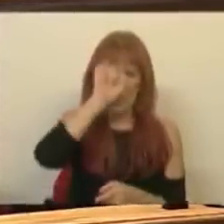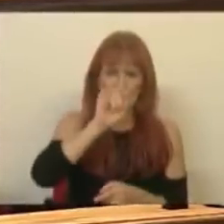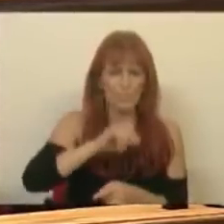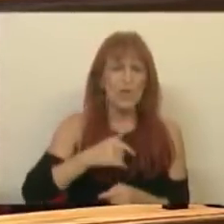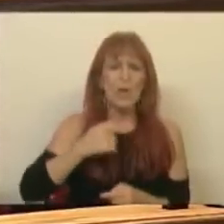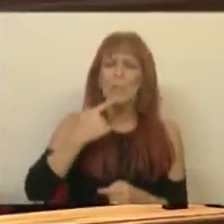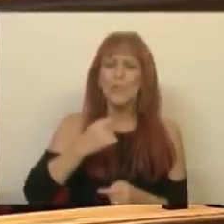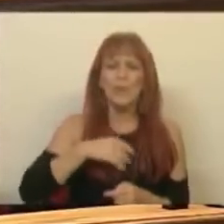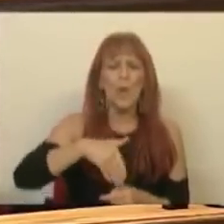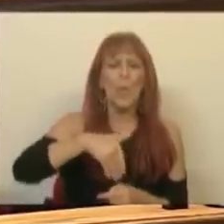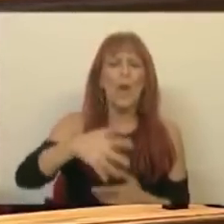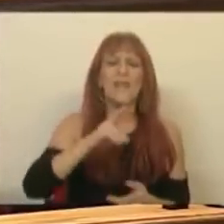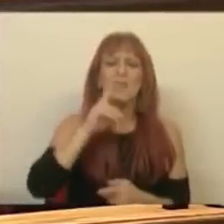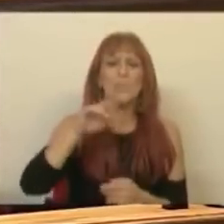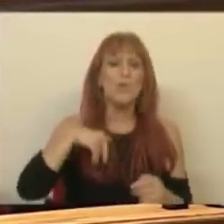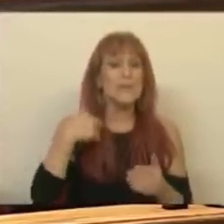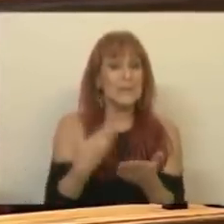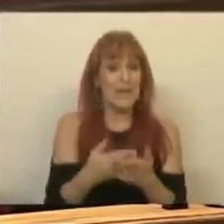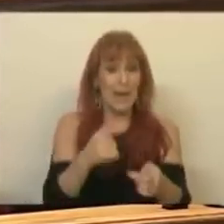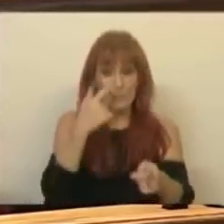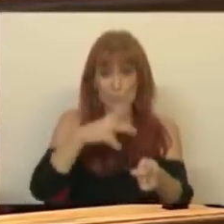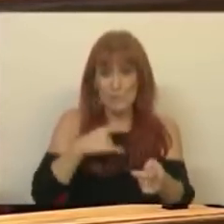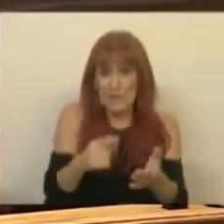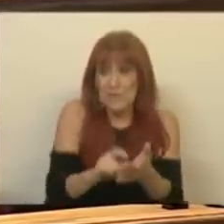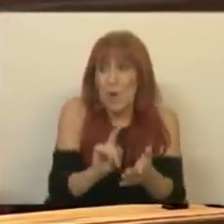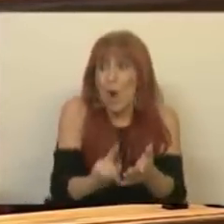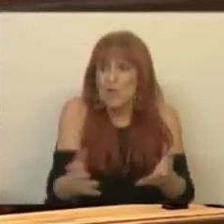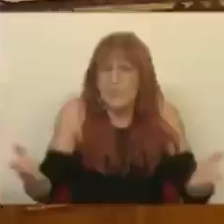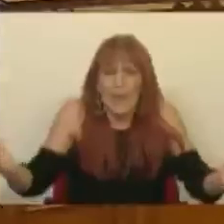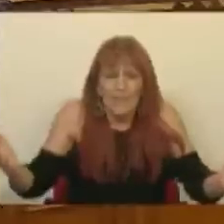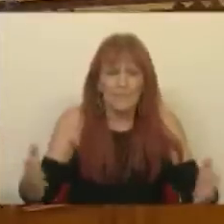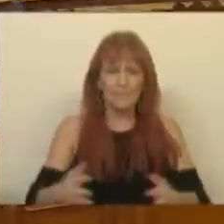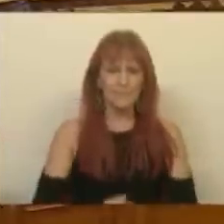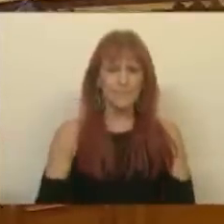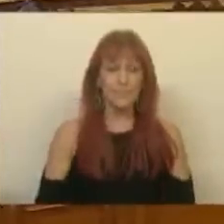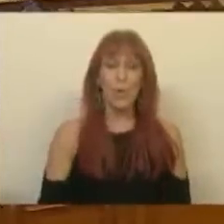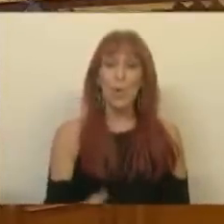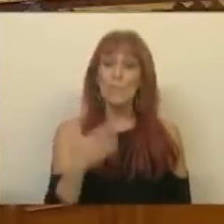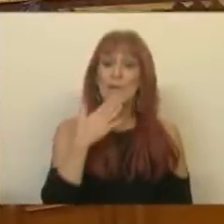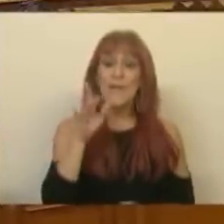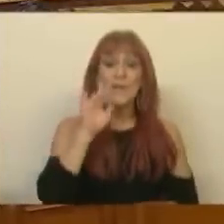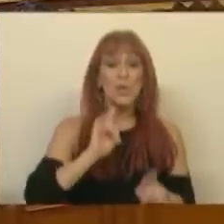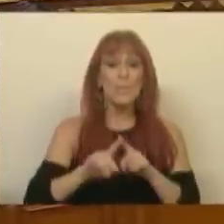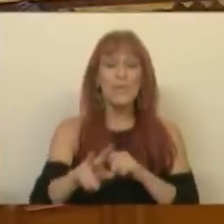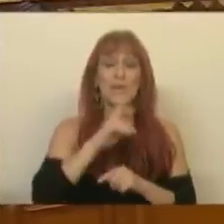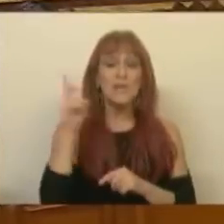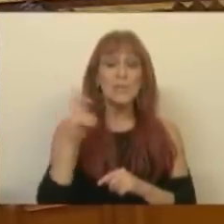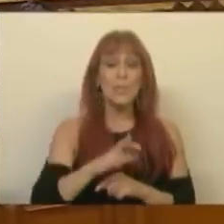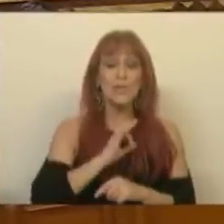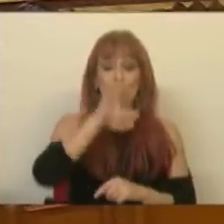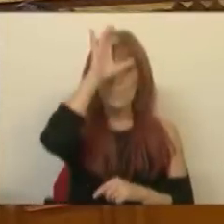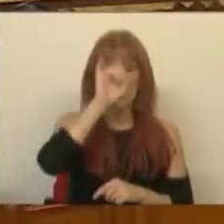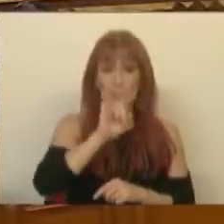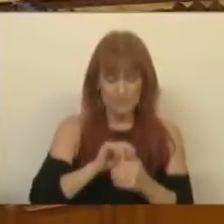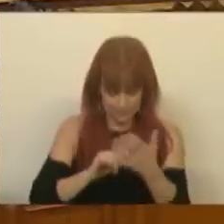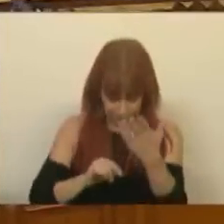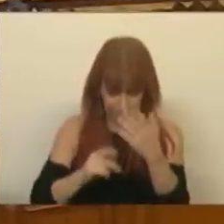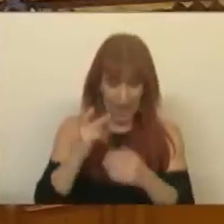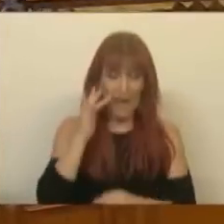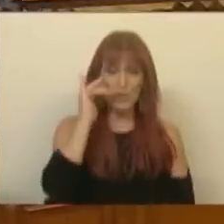e eu pergunto para quando respostas à altura daquilo que os portugueses precisam Muito obrigado senhor deputada para responder tem a palavra o